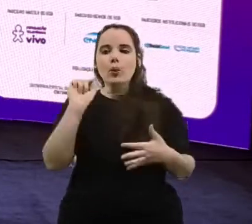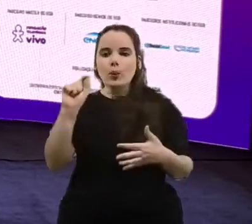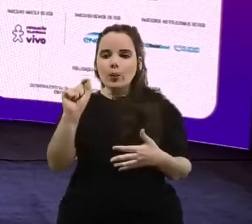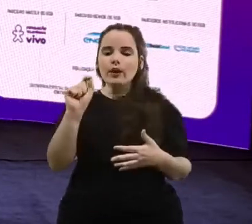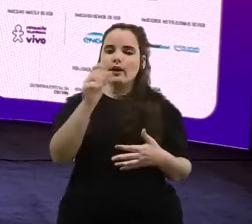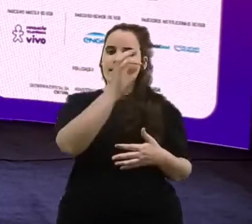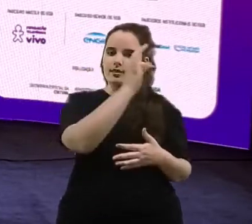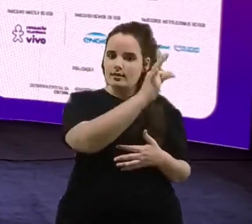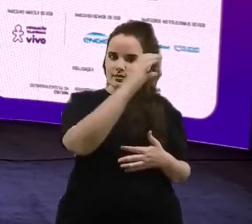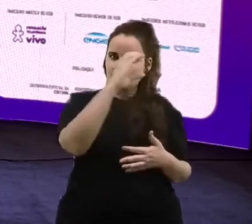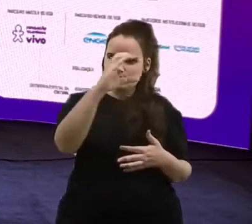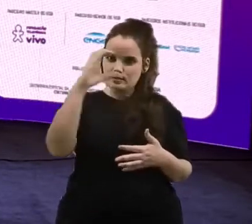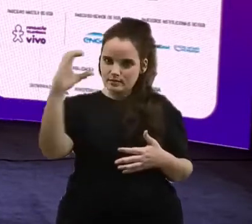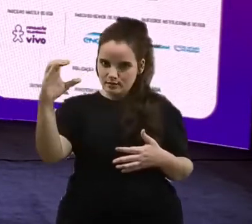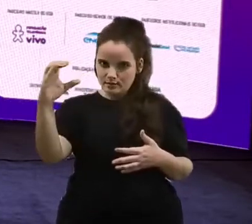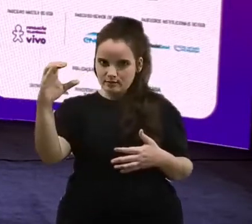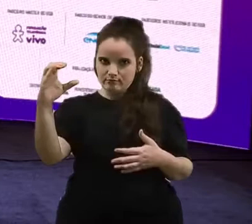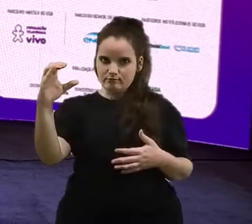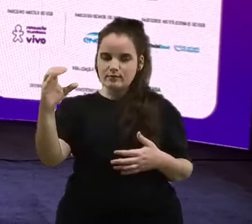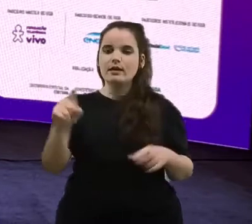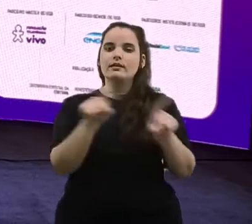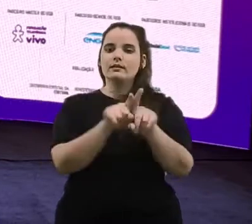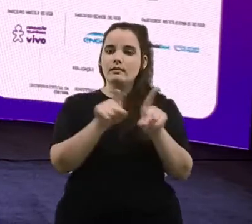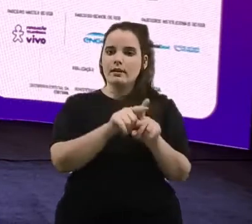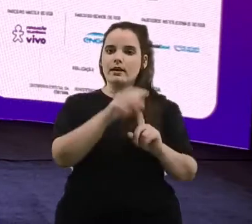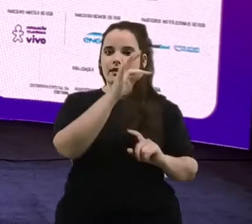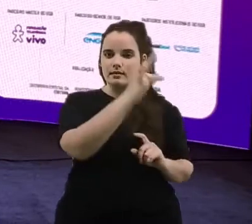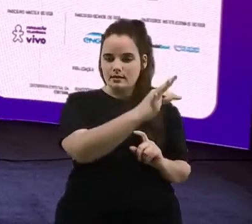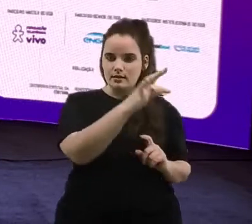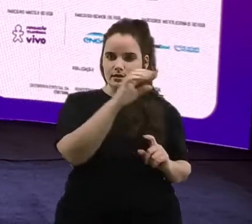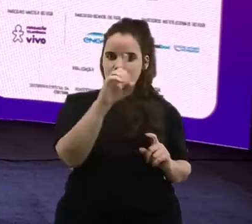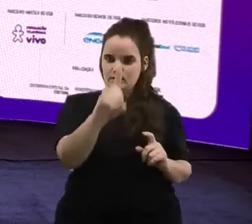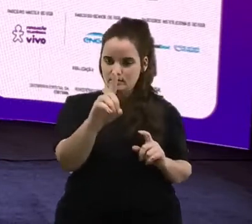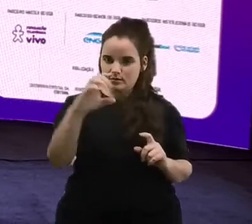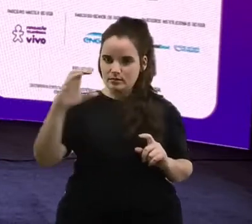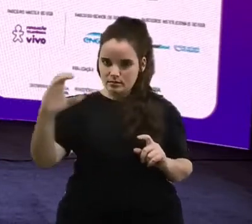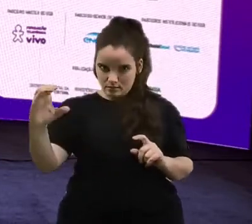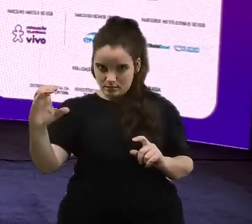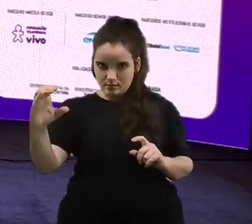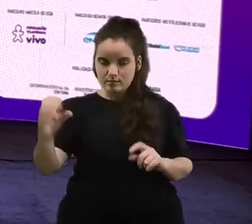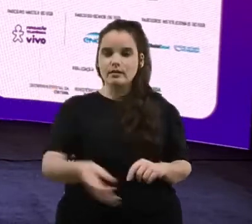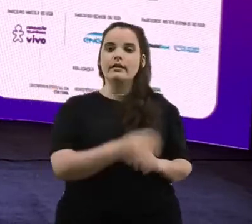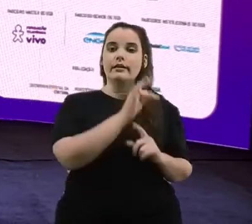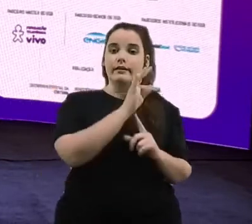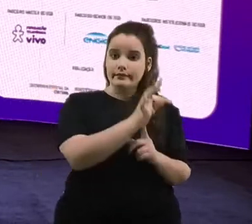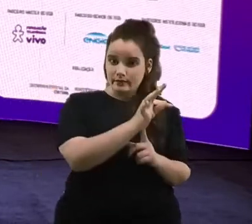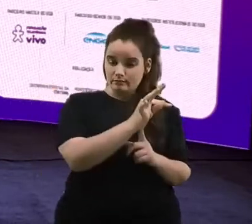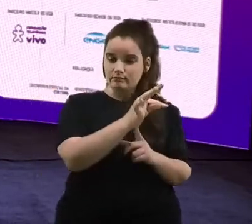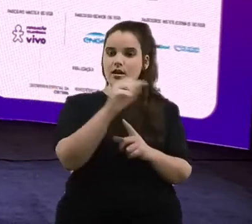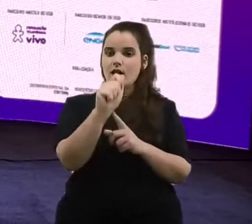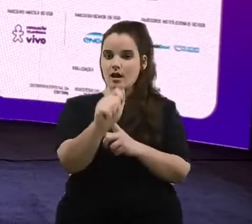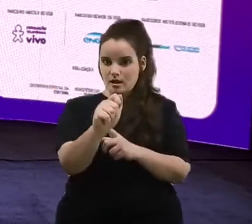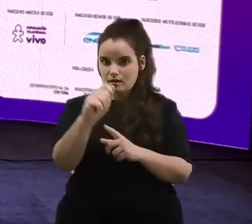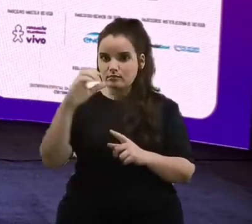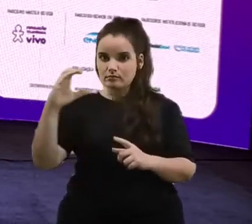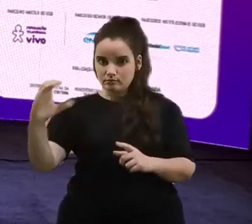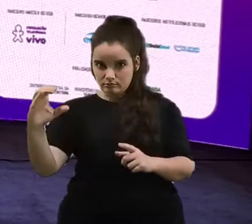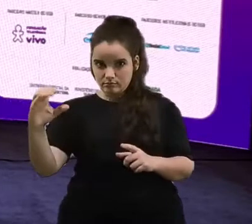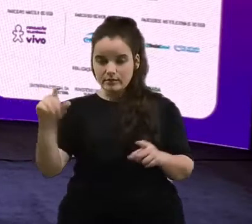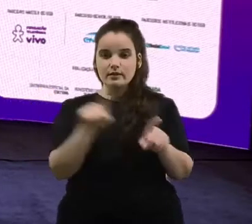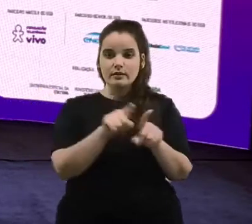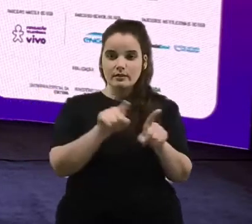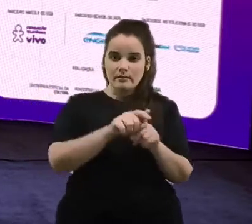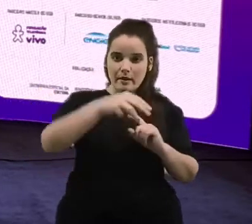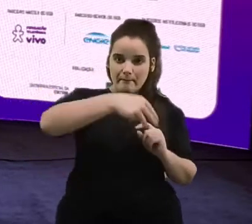terapia dialética comportamental, da terapia de aceitação e compromisso, né, e do mindfulness. Tudo